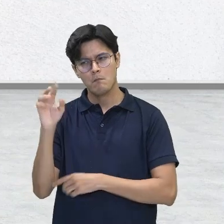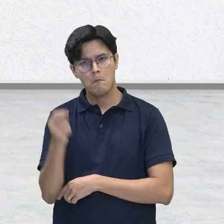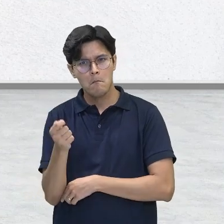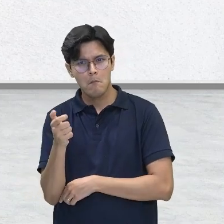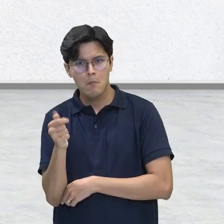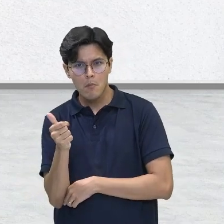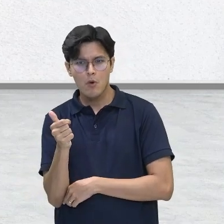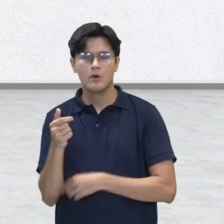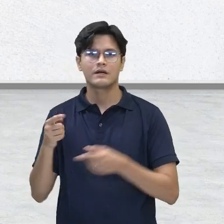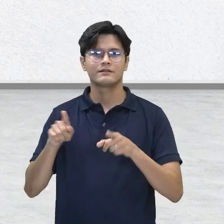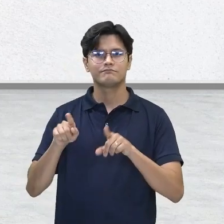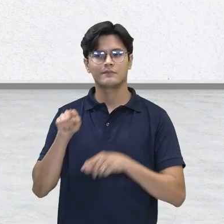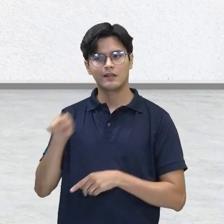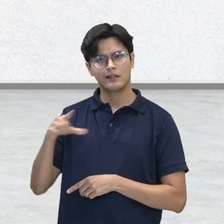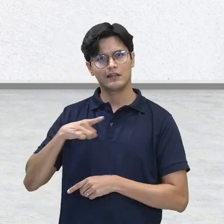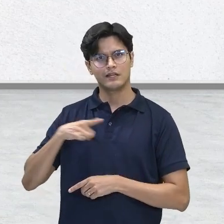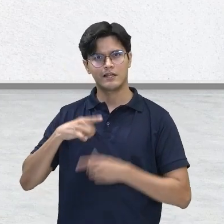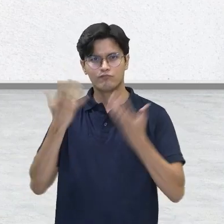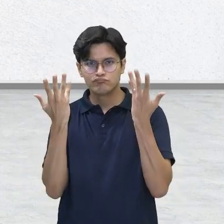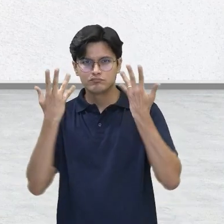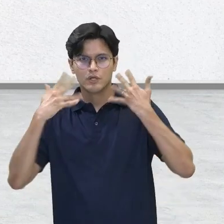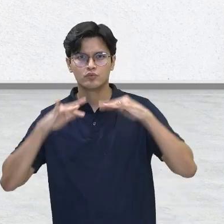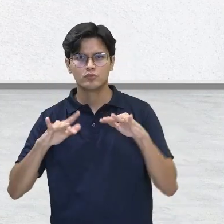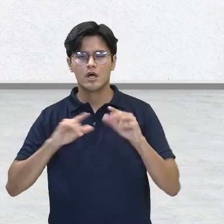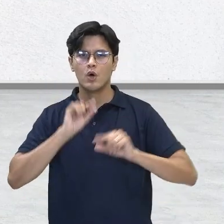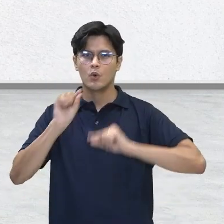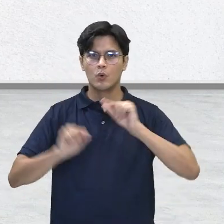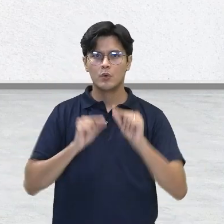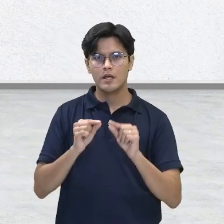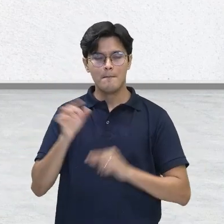pelo medo. Então, eles viviam em guerra entre si. É por